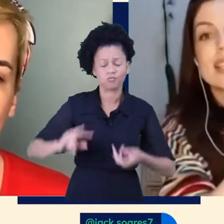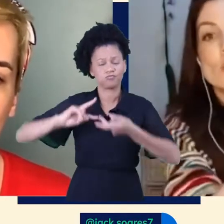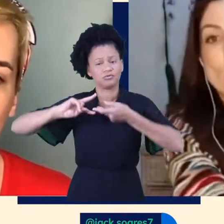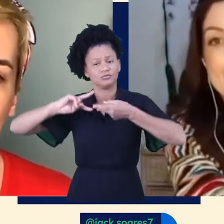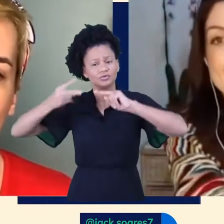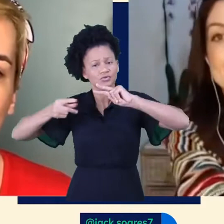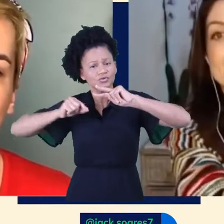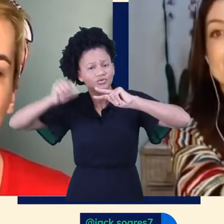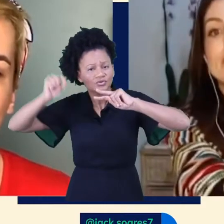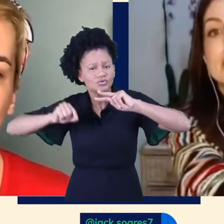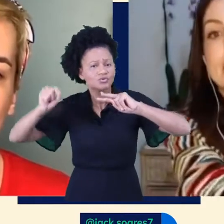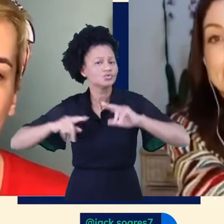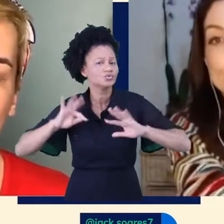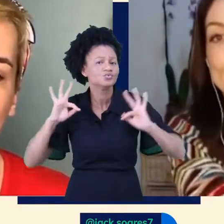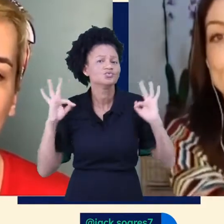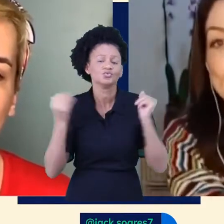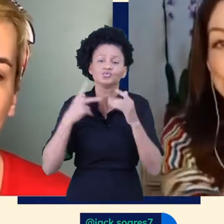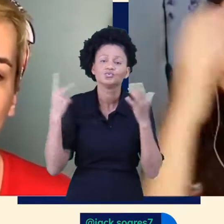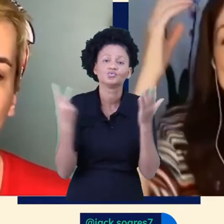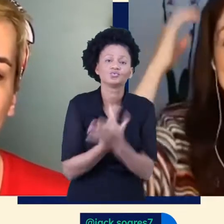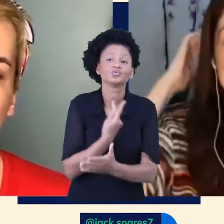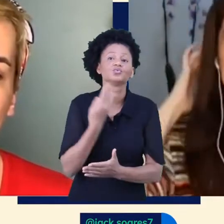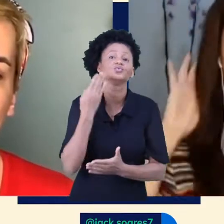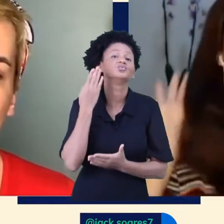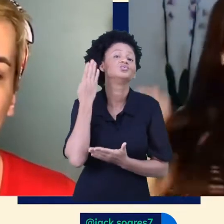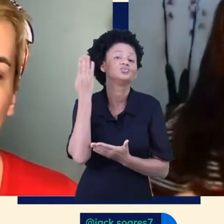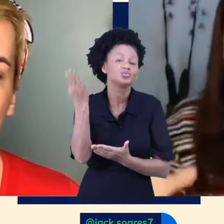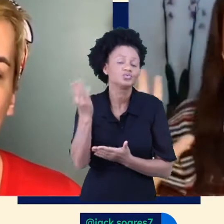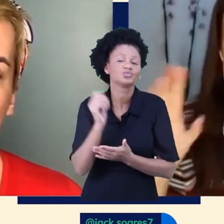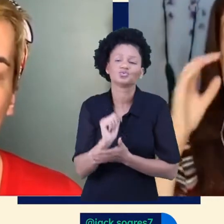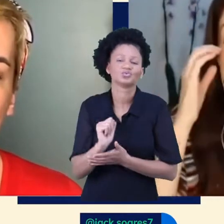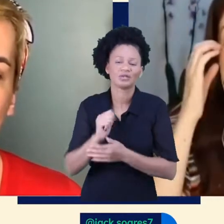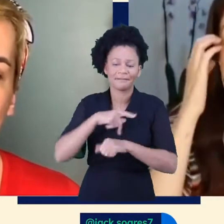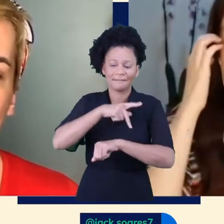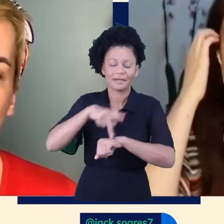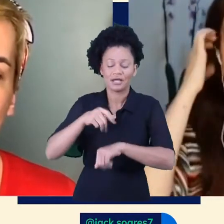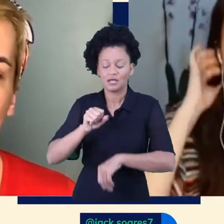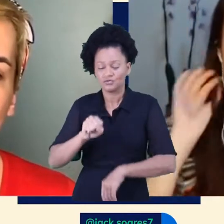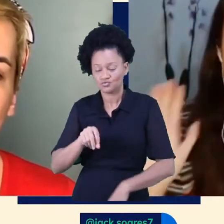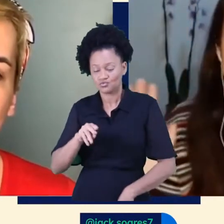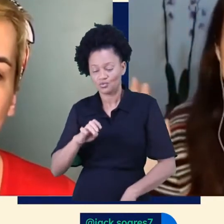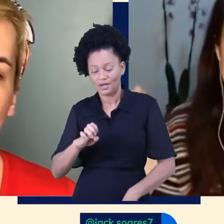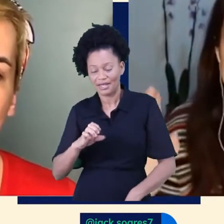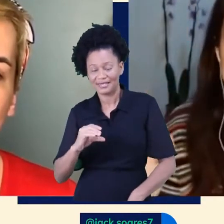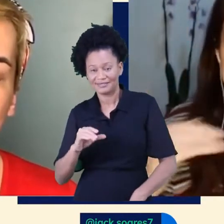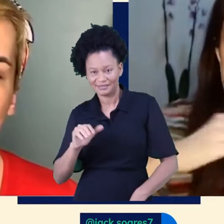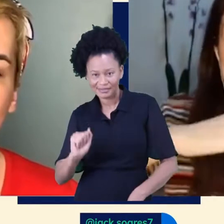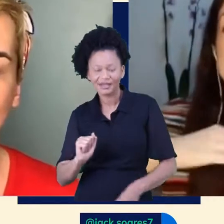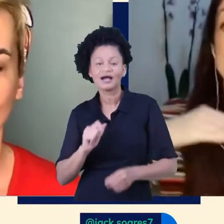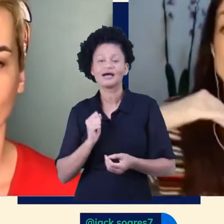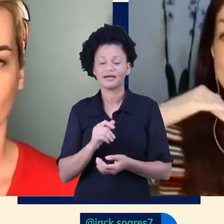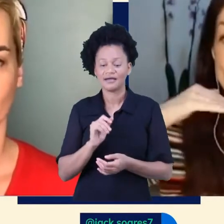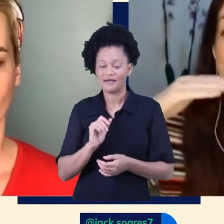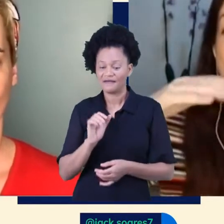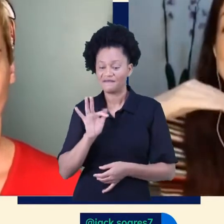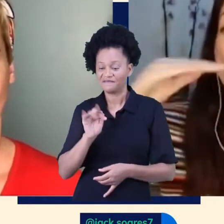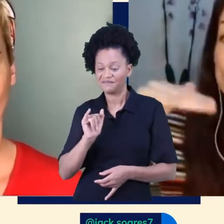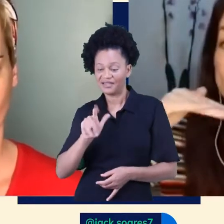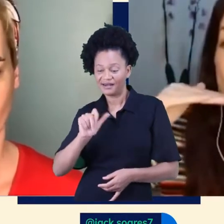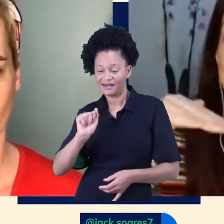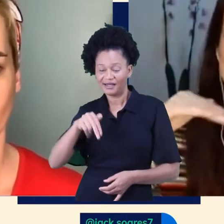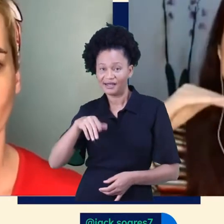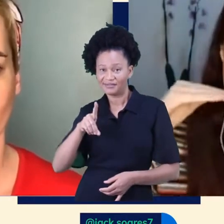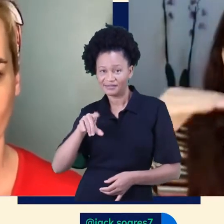lá na Suécia, na Finlândia, que pelo Fórum Econômico Mundial são os países com maior igualdade de gênero, ou seja, maior igualdade